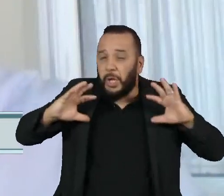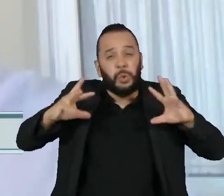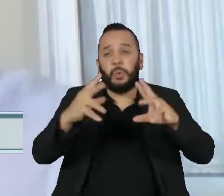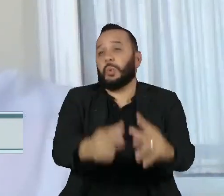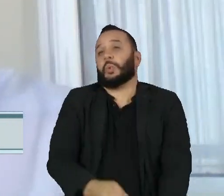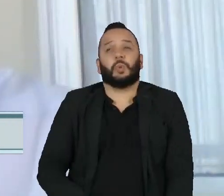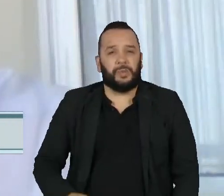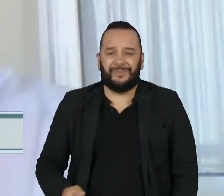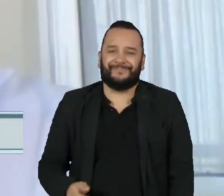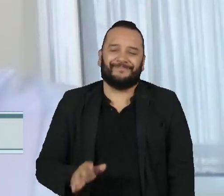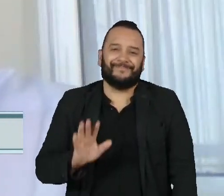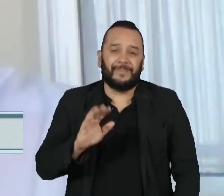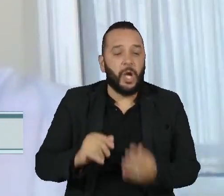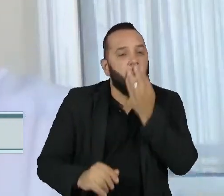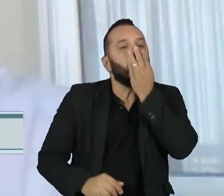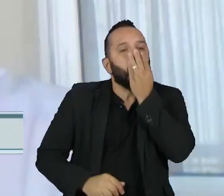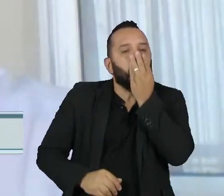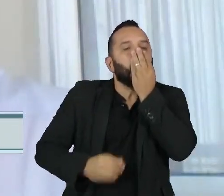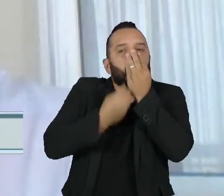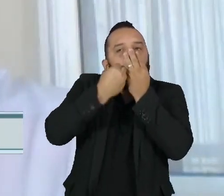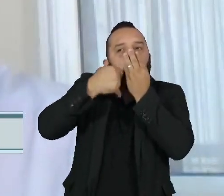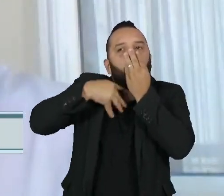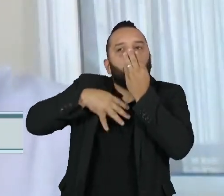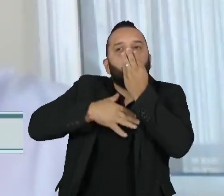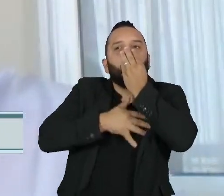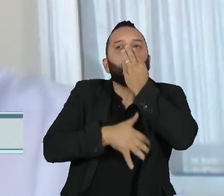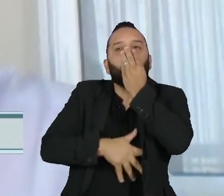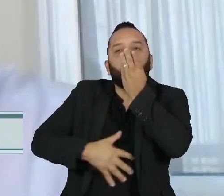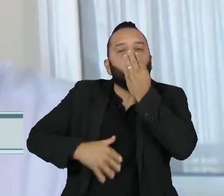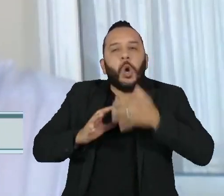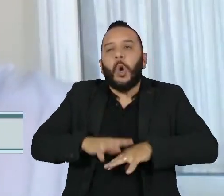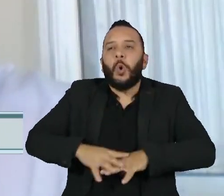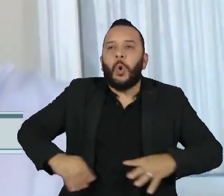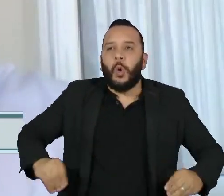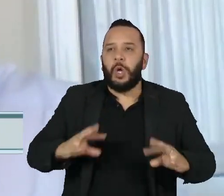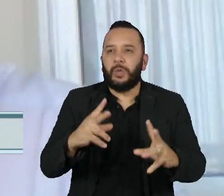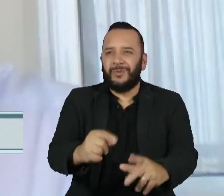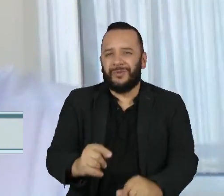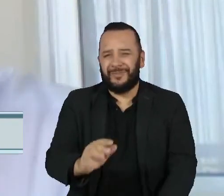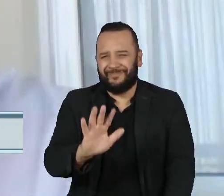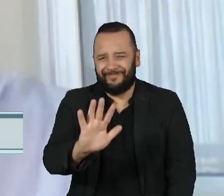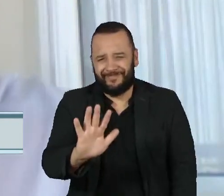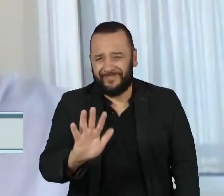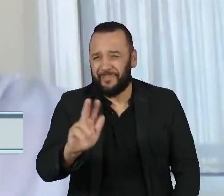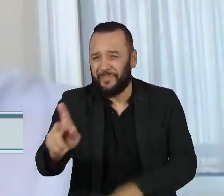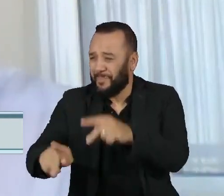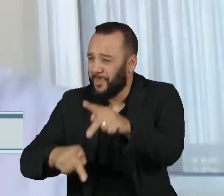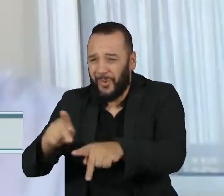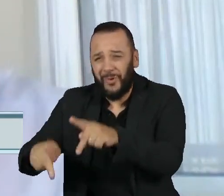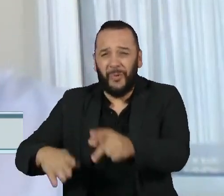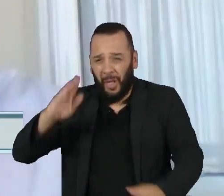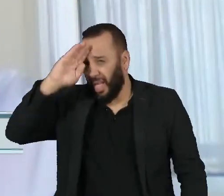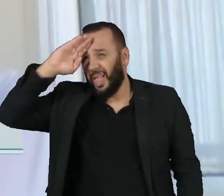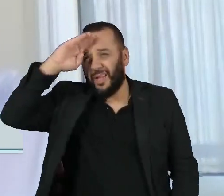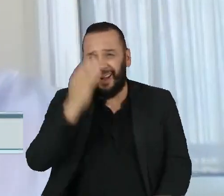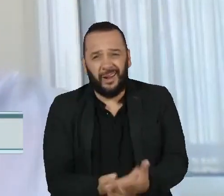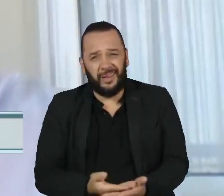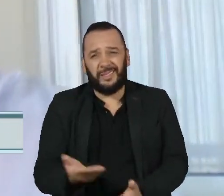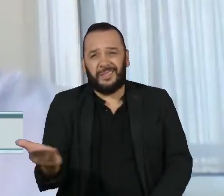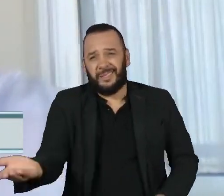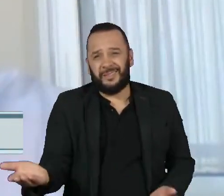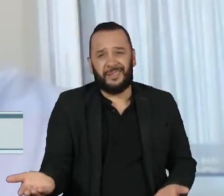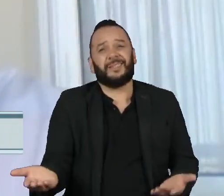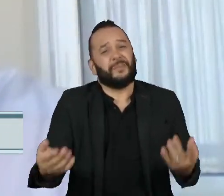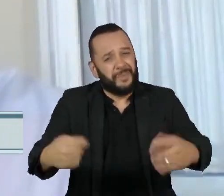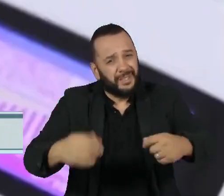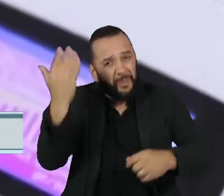realmente causa uma narrativa na população que carece de